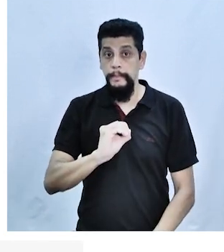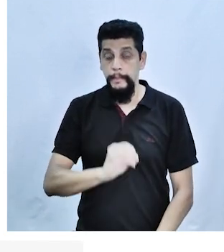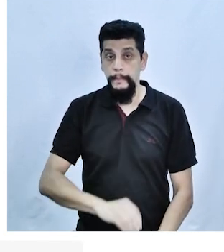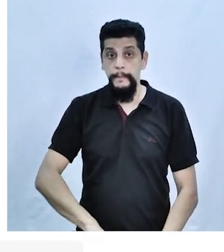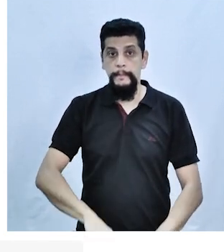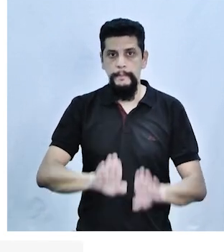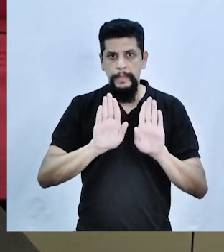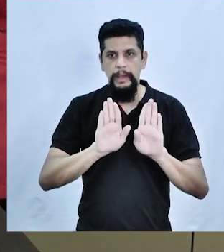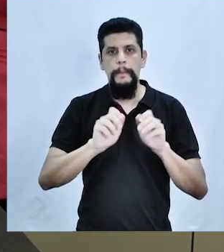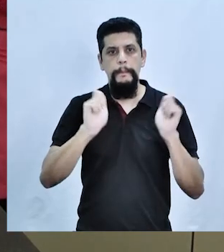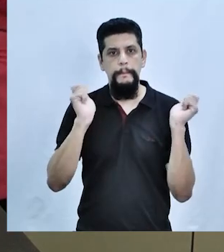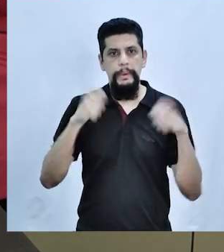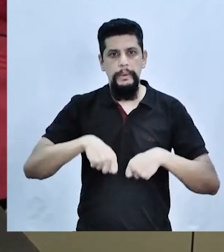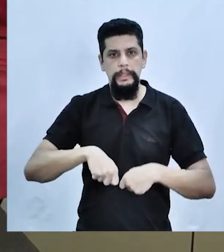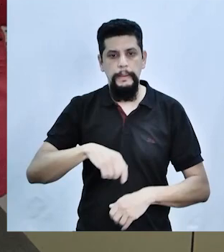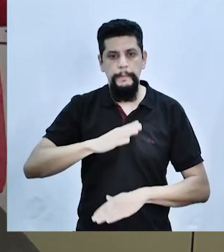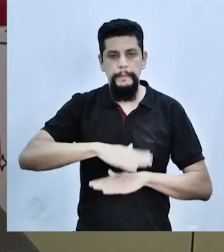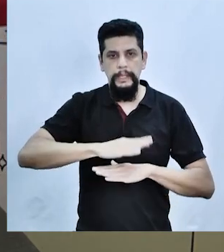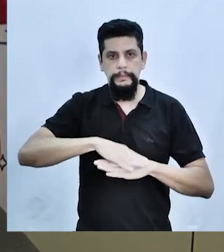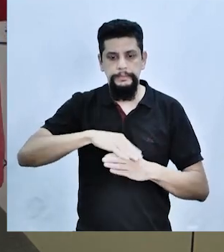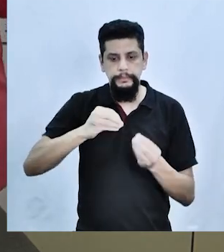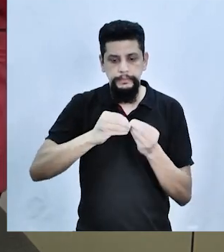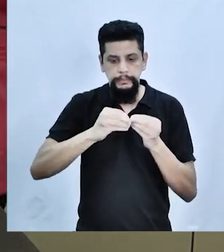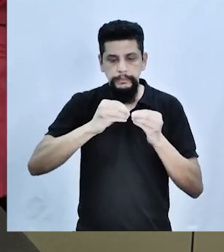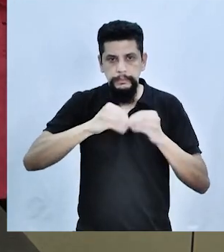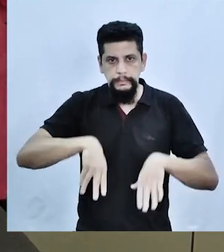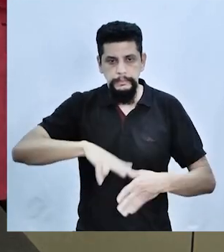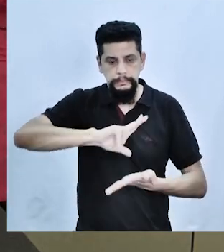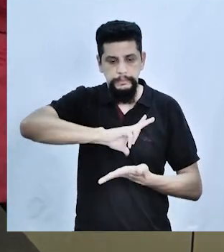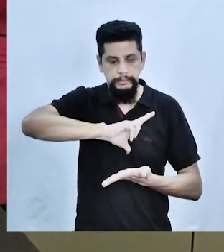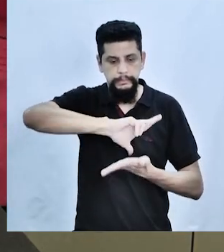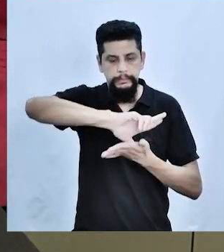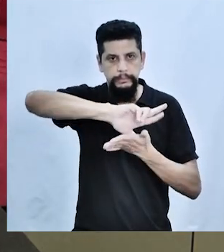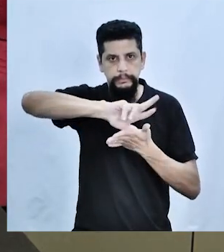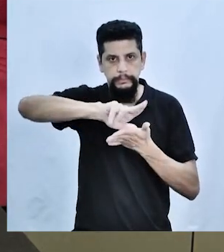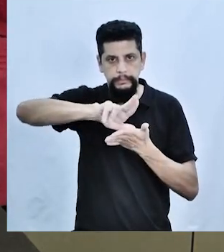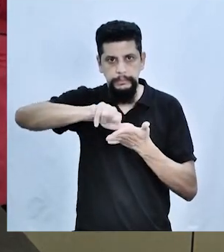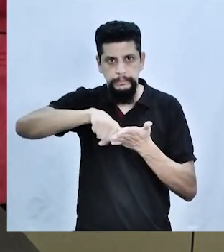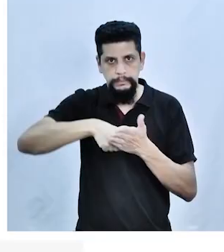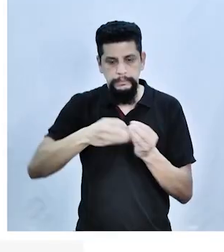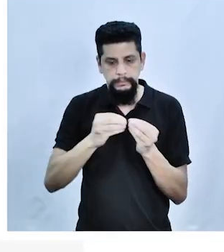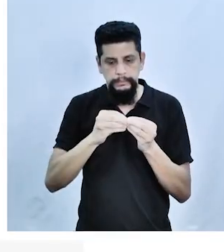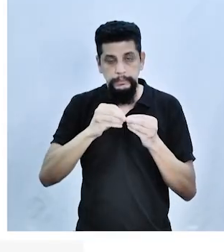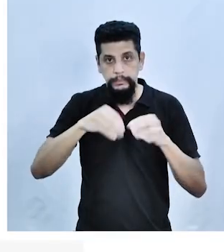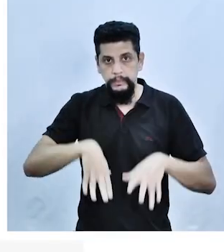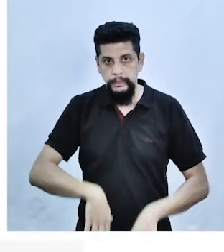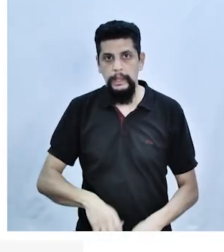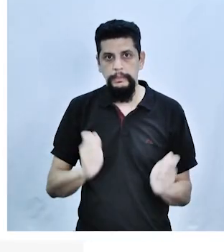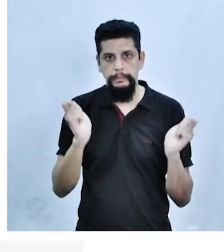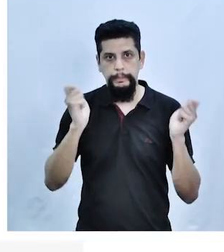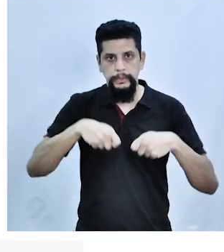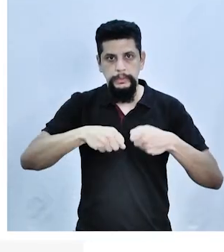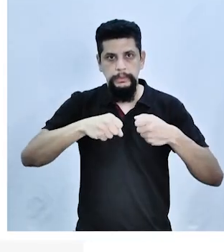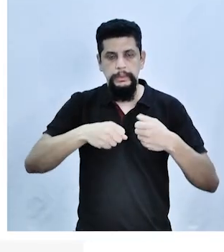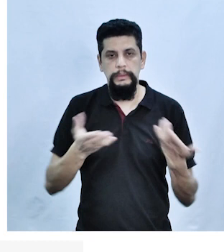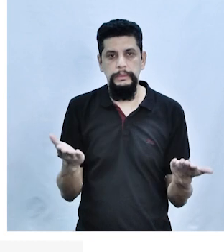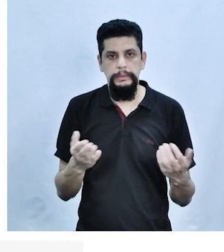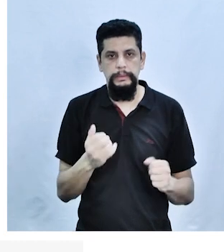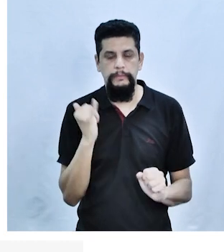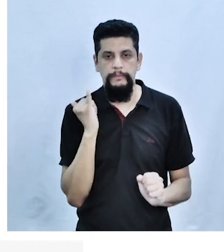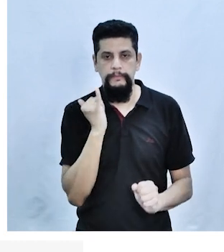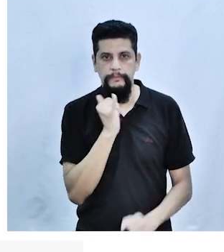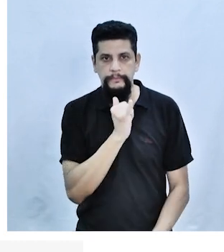podem ter mais do que um ovo só e tem vários ovos, dois ou mais. E aí a gente pode